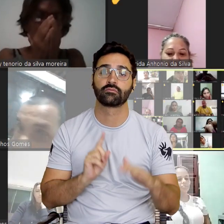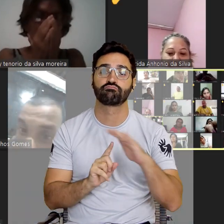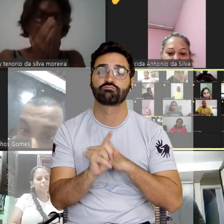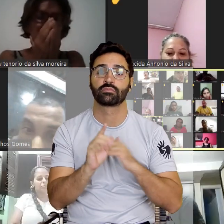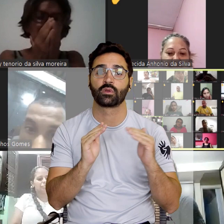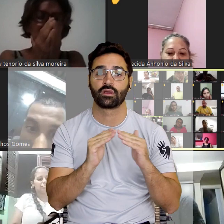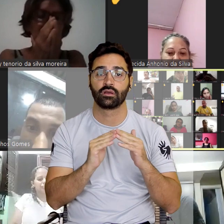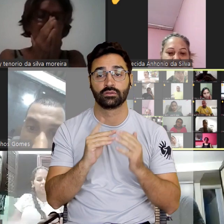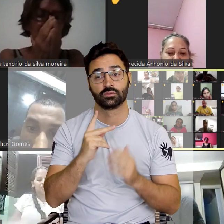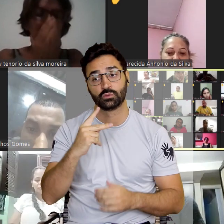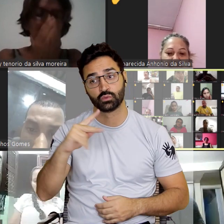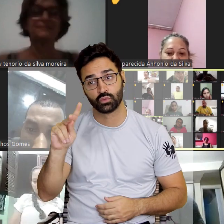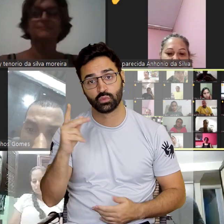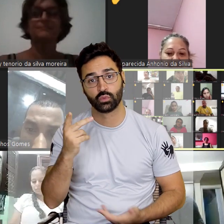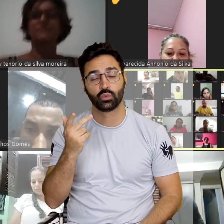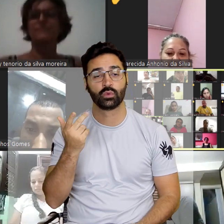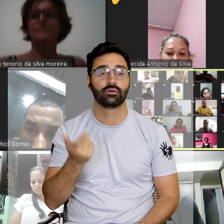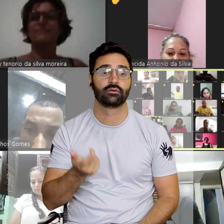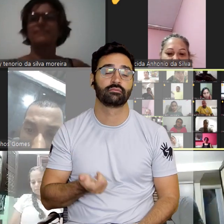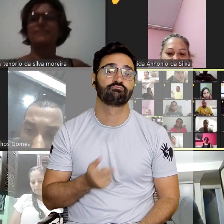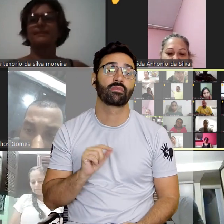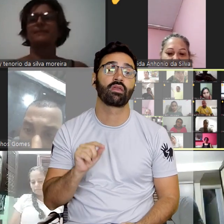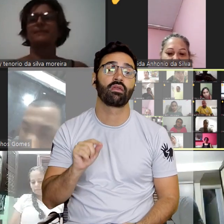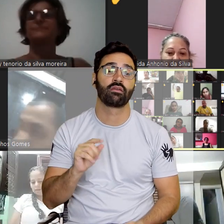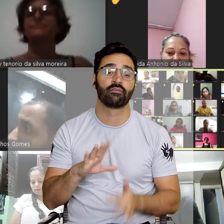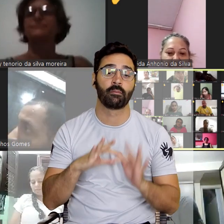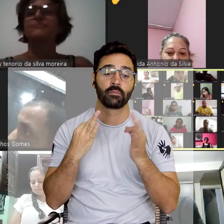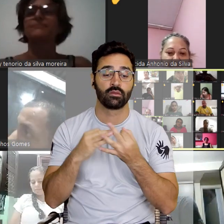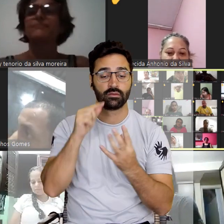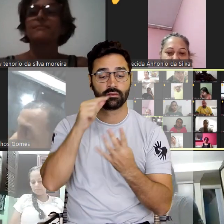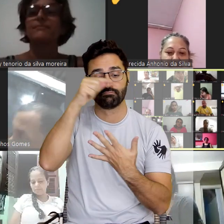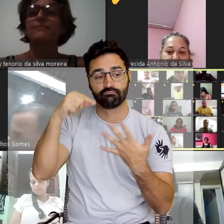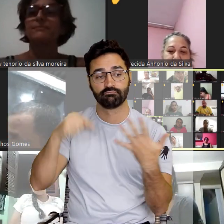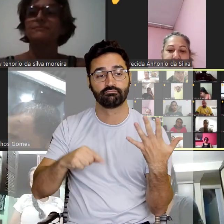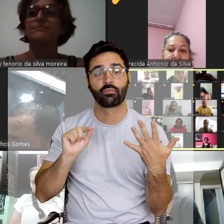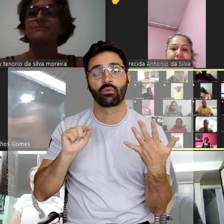É na sua, é na da mãe, do irmão, da tia?